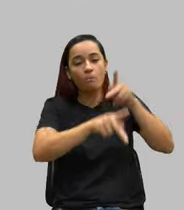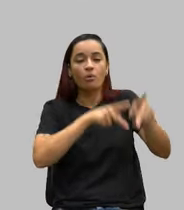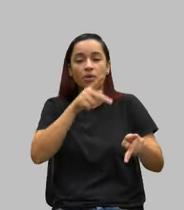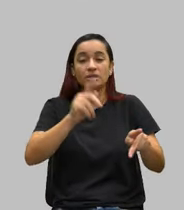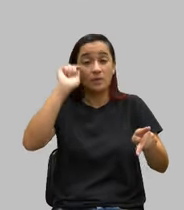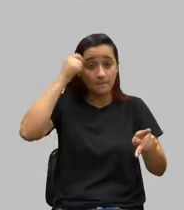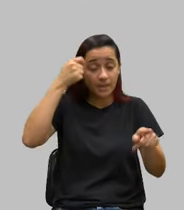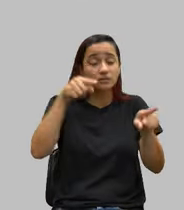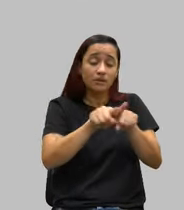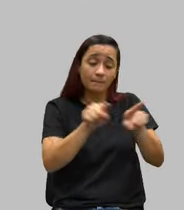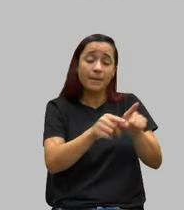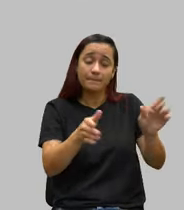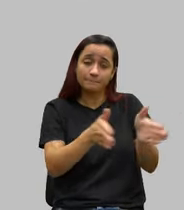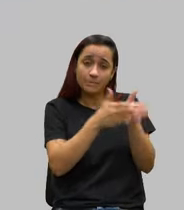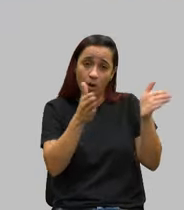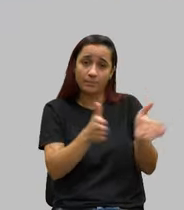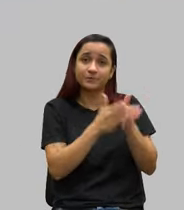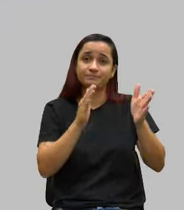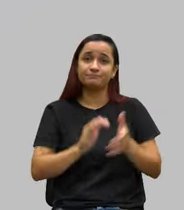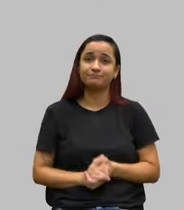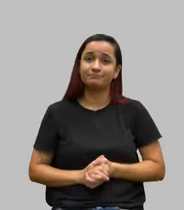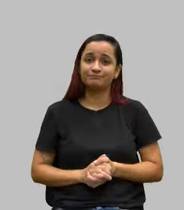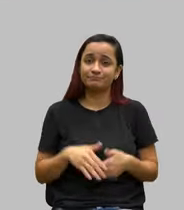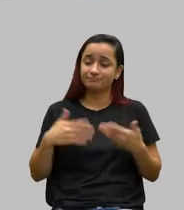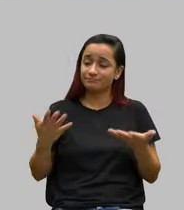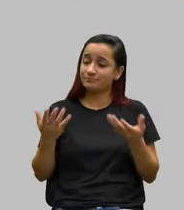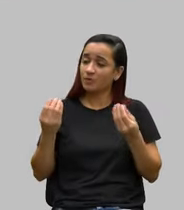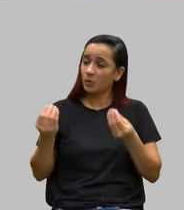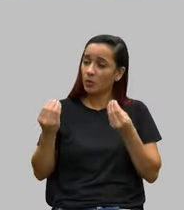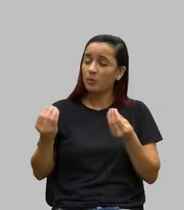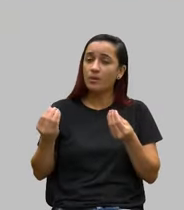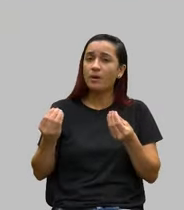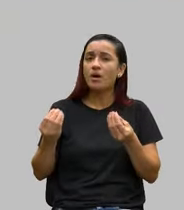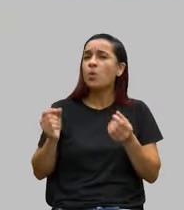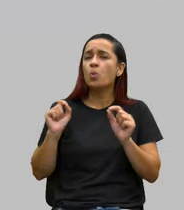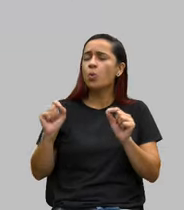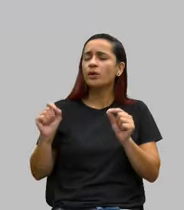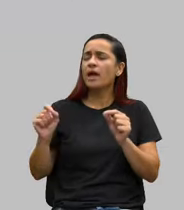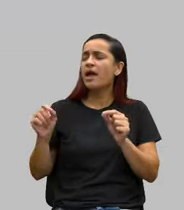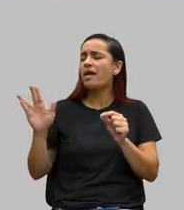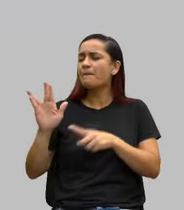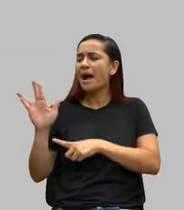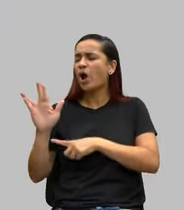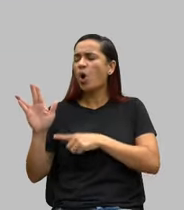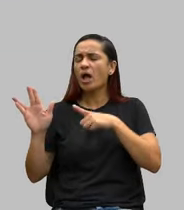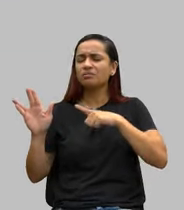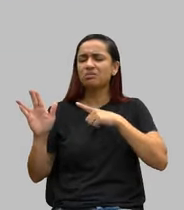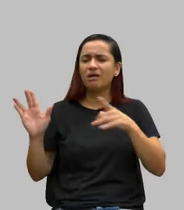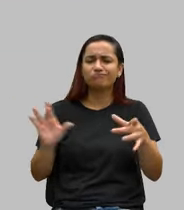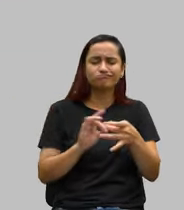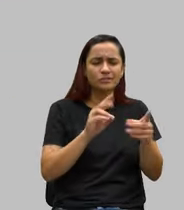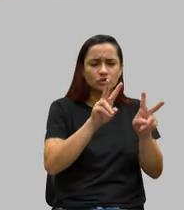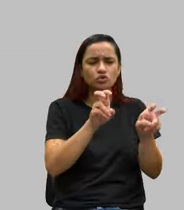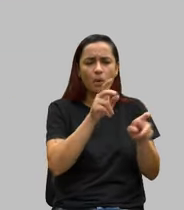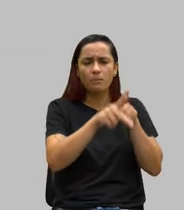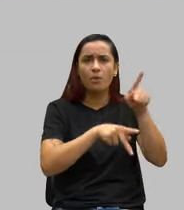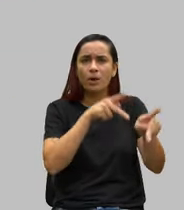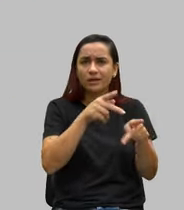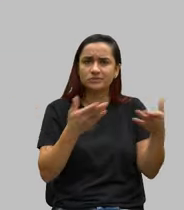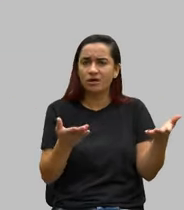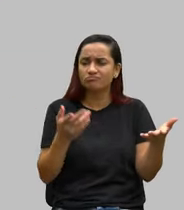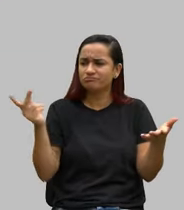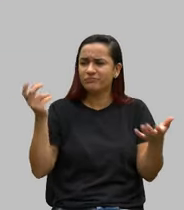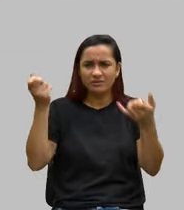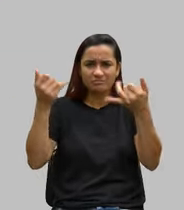Pobre Jé que que a maconha tem a ver com essa população o cara fala que é injustiça